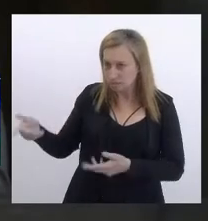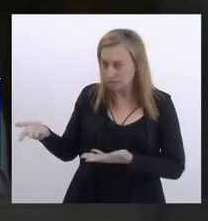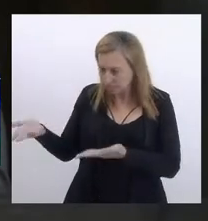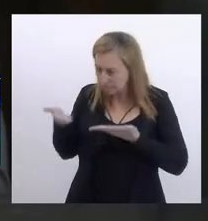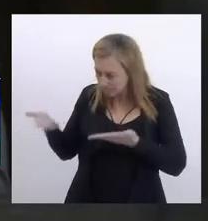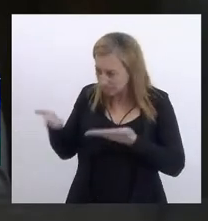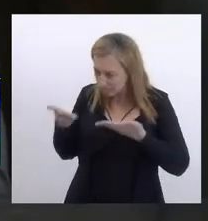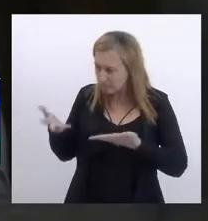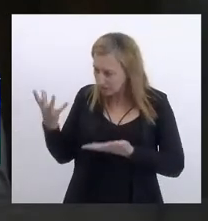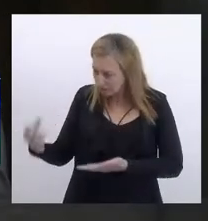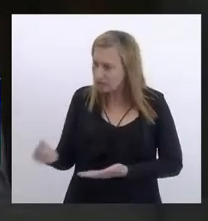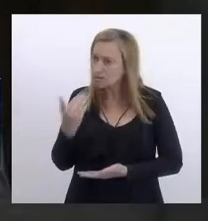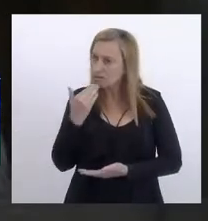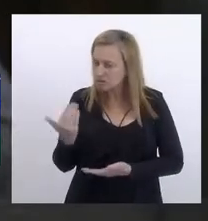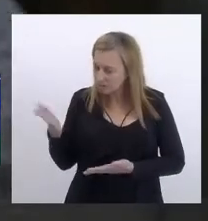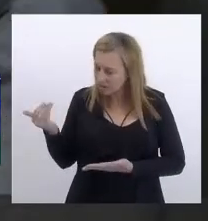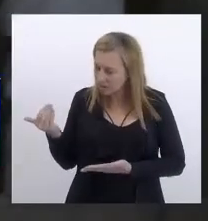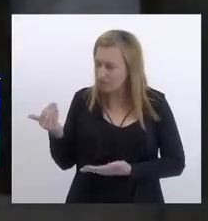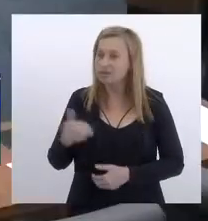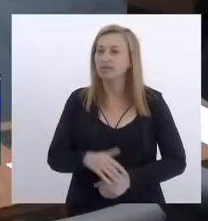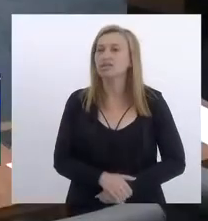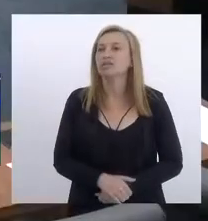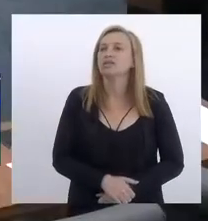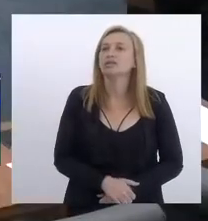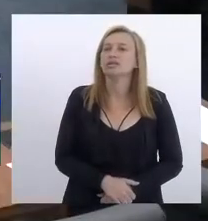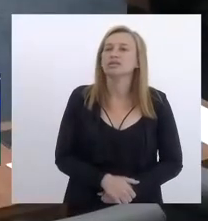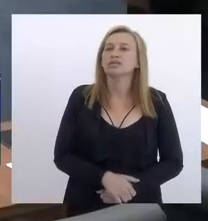DFET, okay, de Vossa Excelência. Tá bom. Um instante aqui, vem aqui.